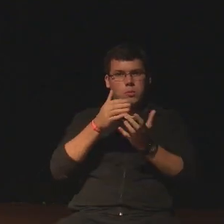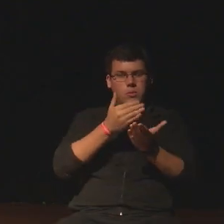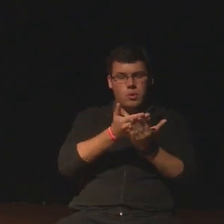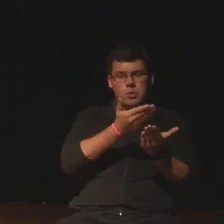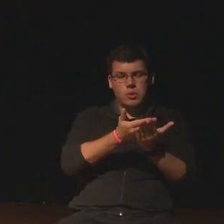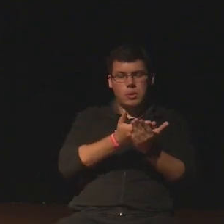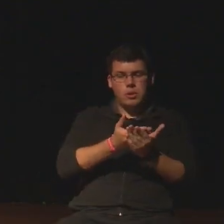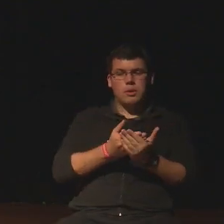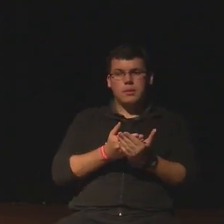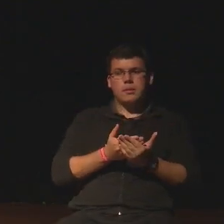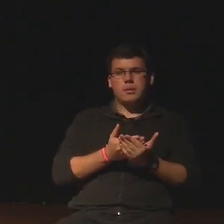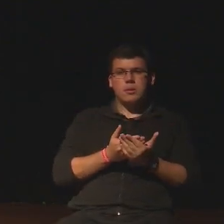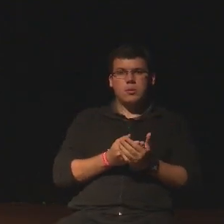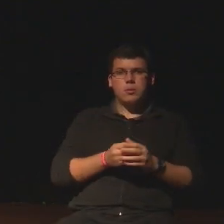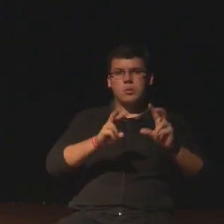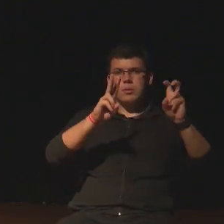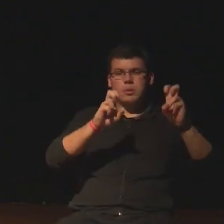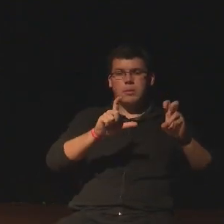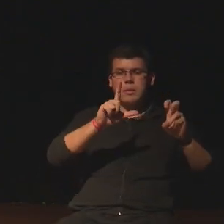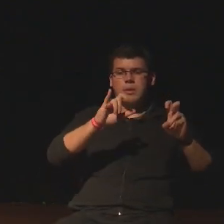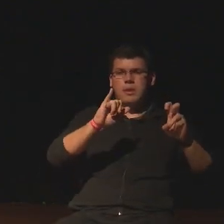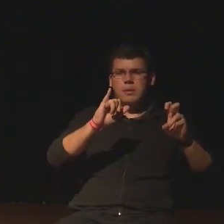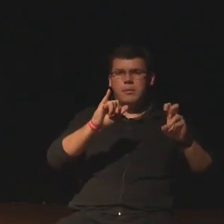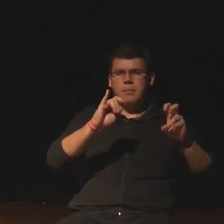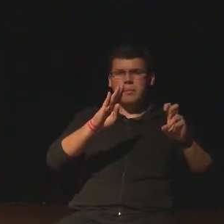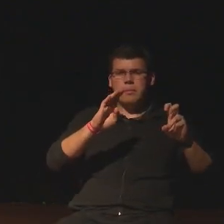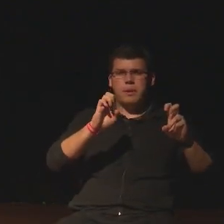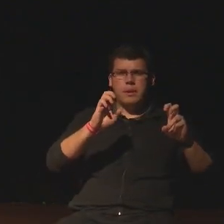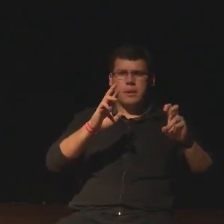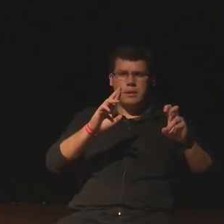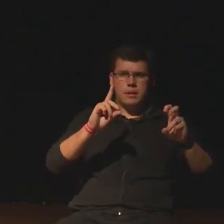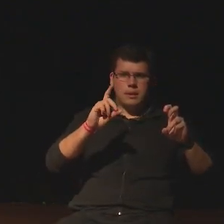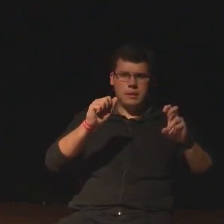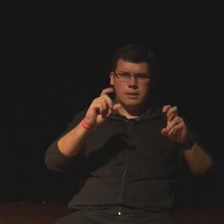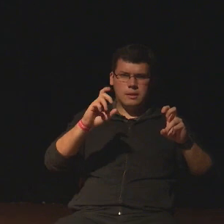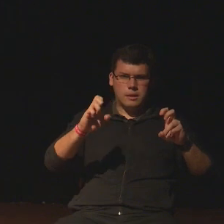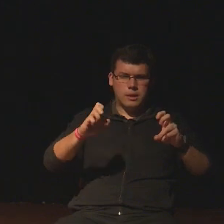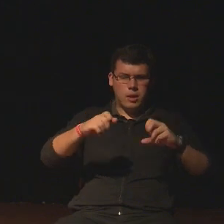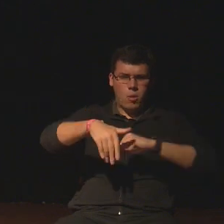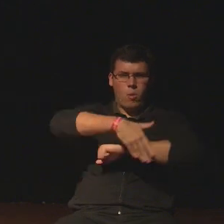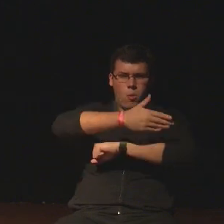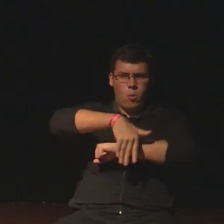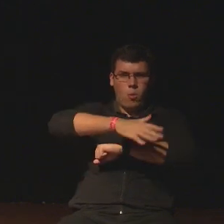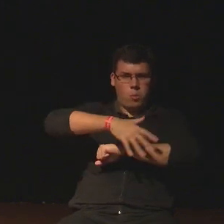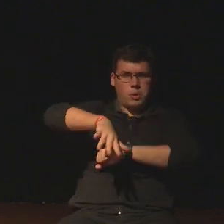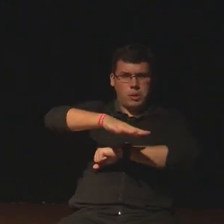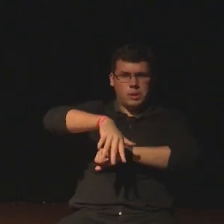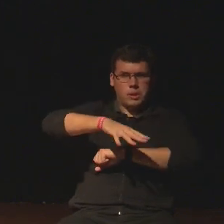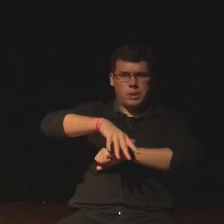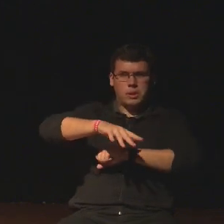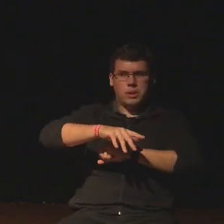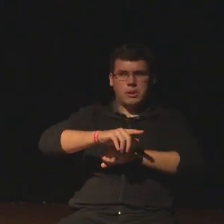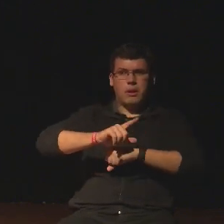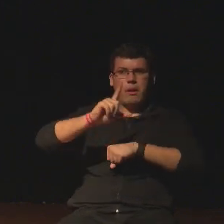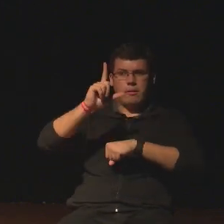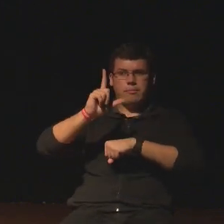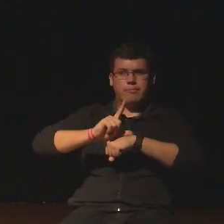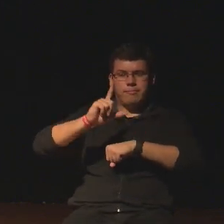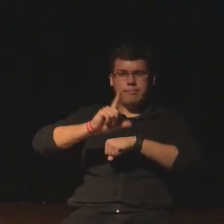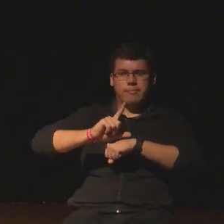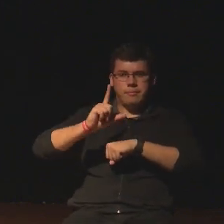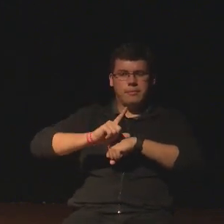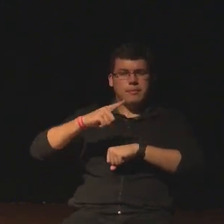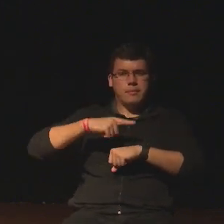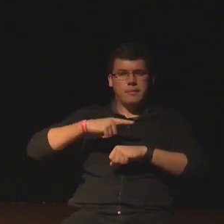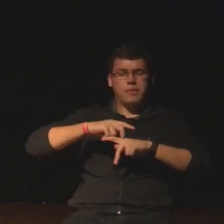caso da Liberdade, antes de ter o Ruas Abertas lá. E a proposta inicial tinha conflitos que foram apontados, tanto